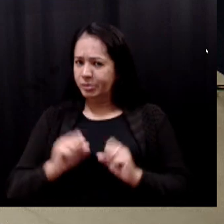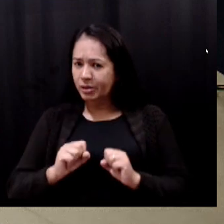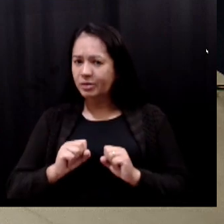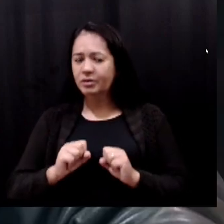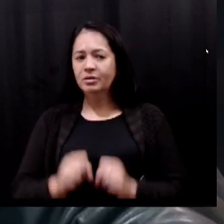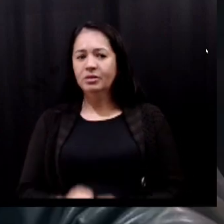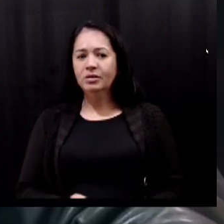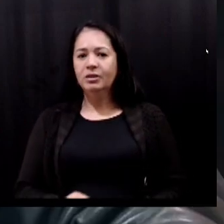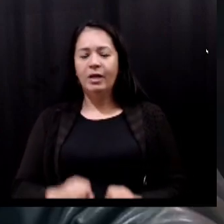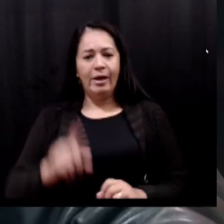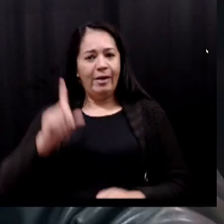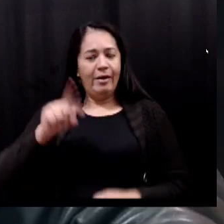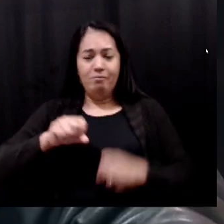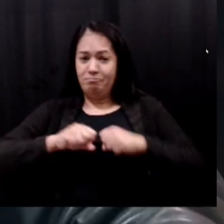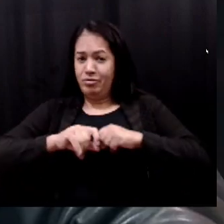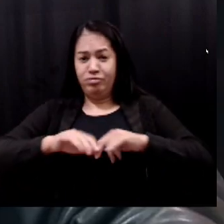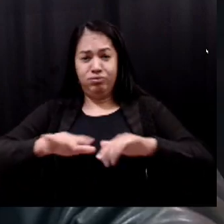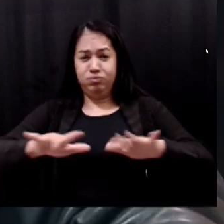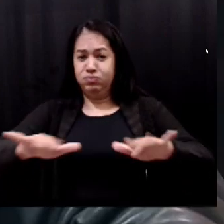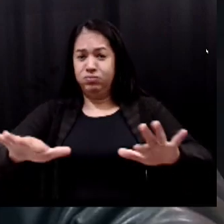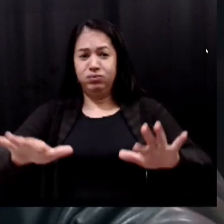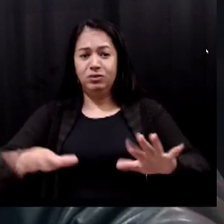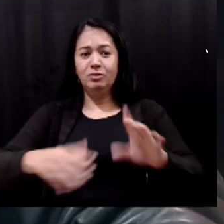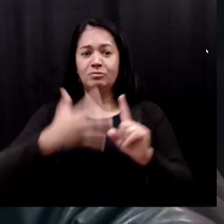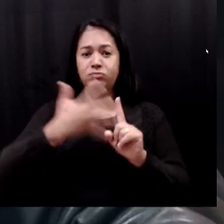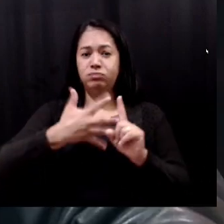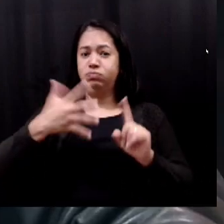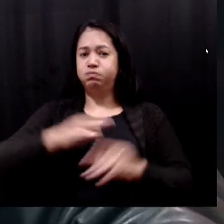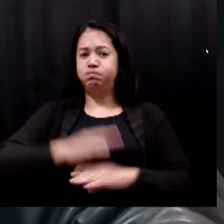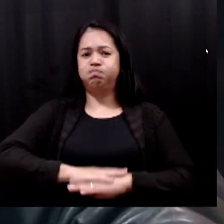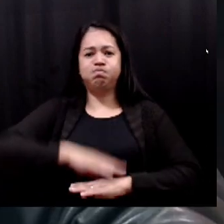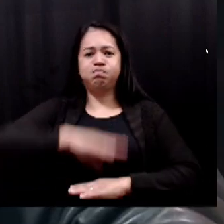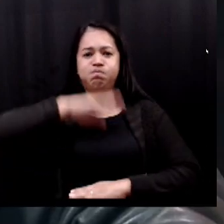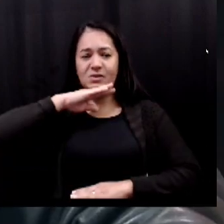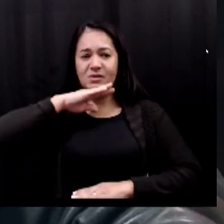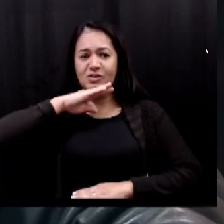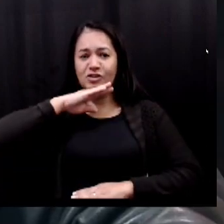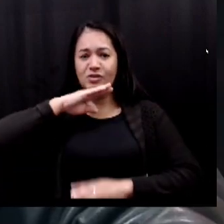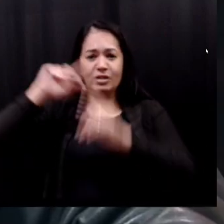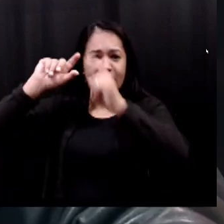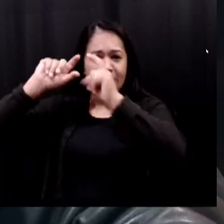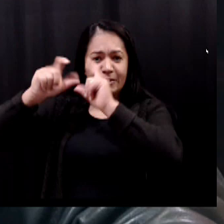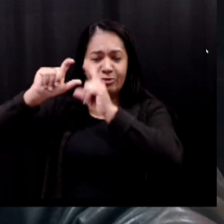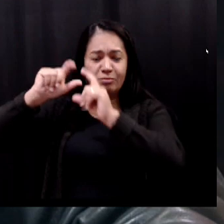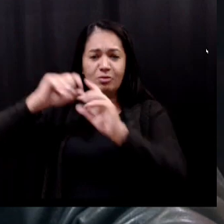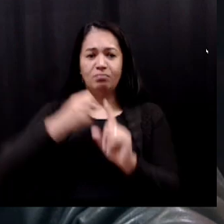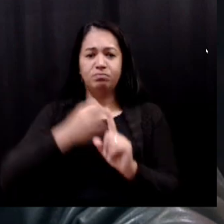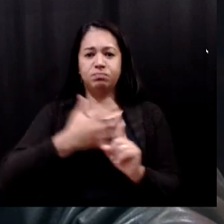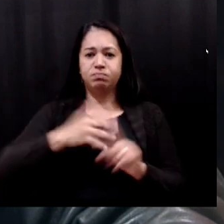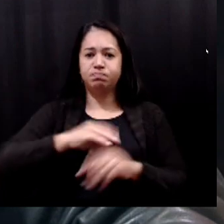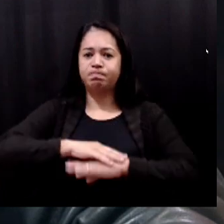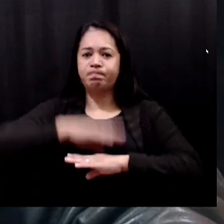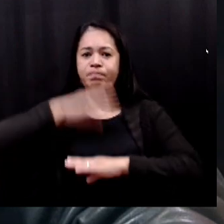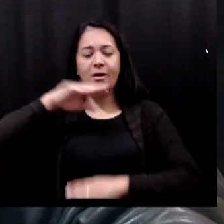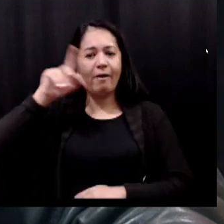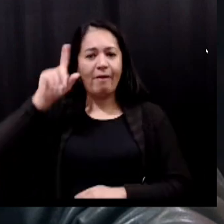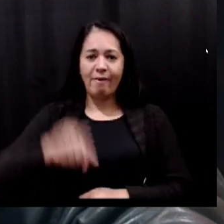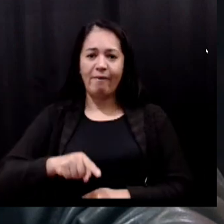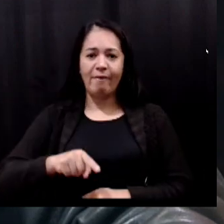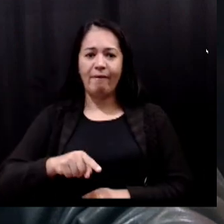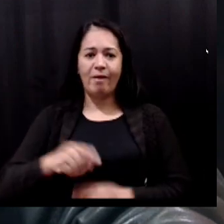né? Uhum. O burnout, né? A síndrome do burnout é uma epidemia contemporânea,